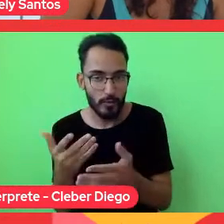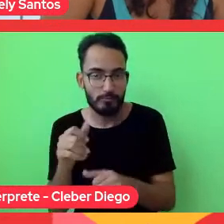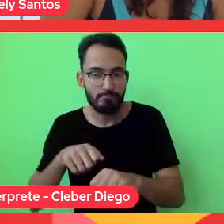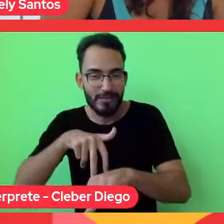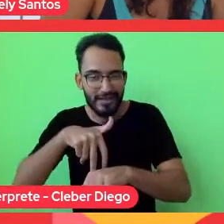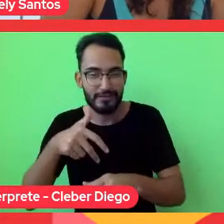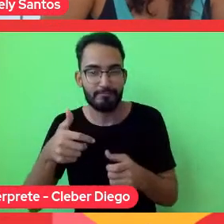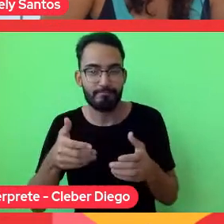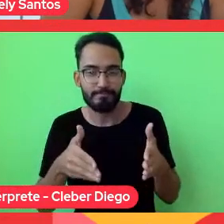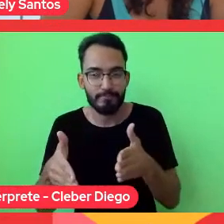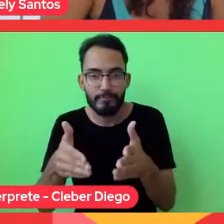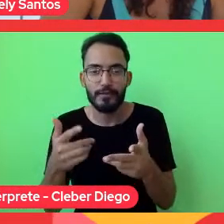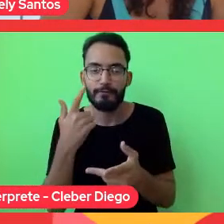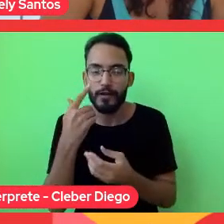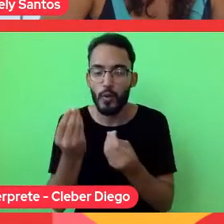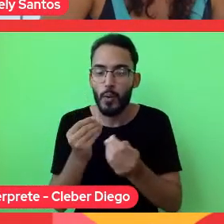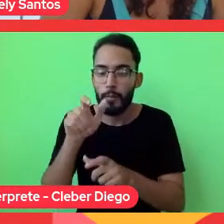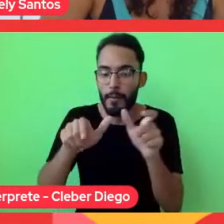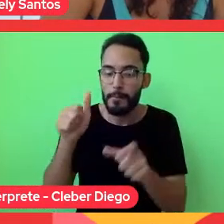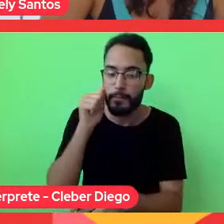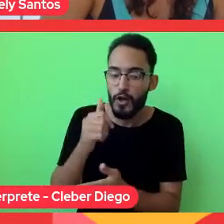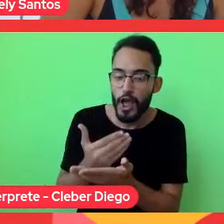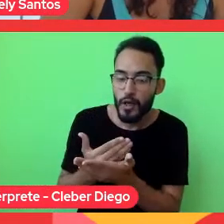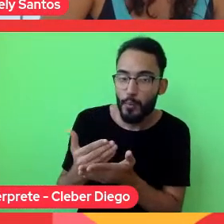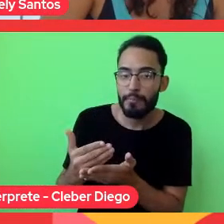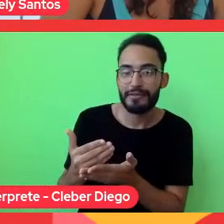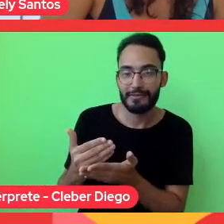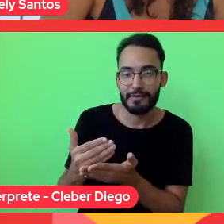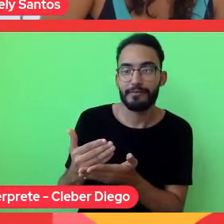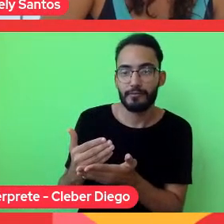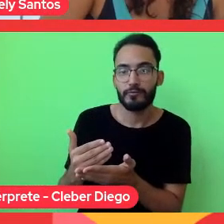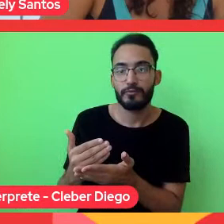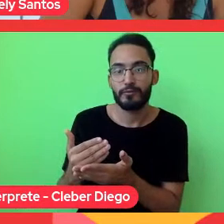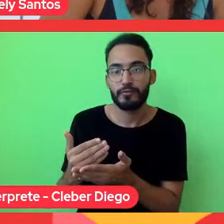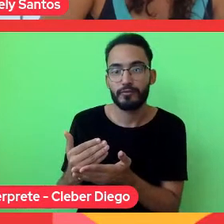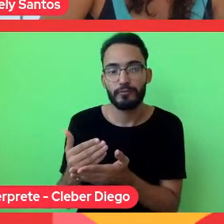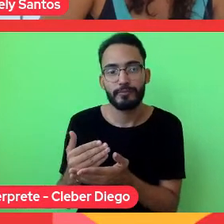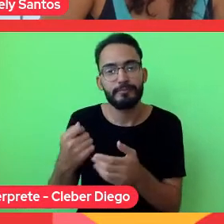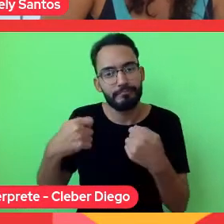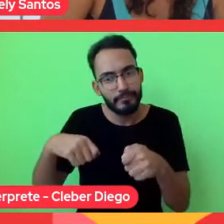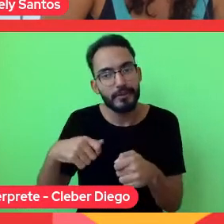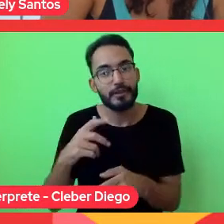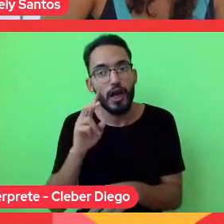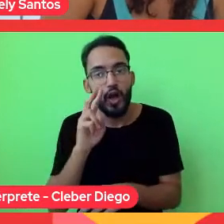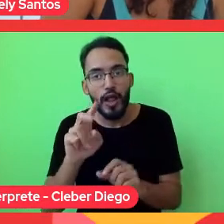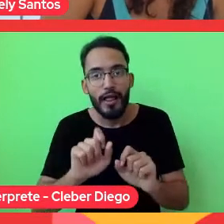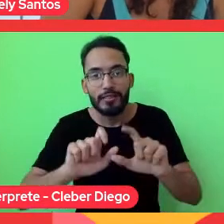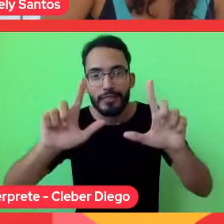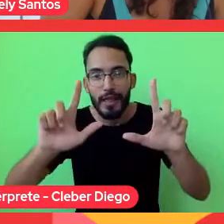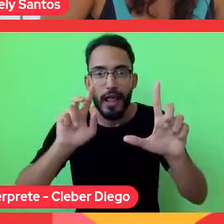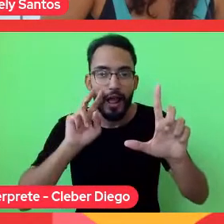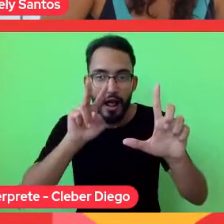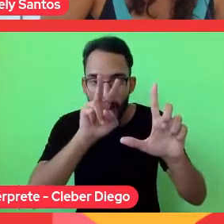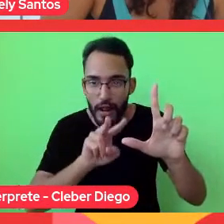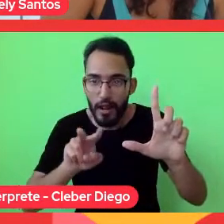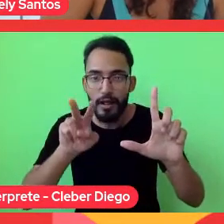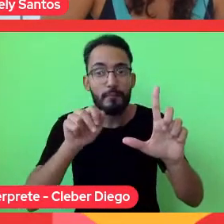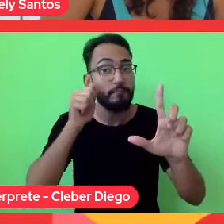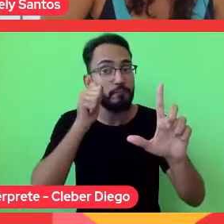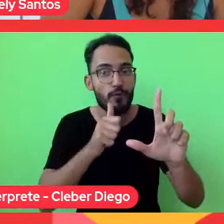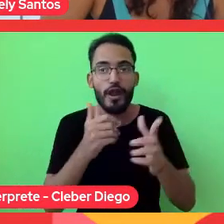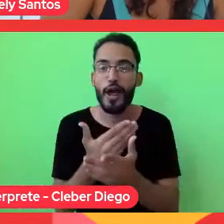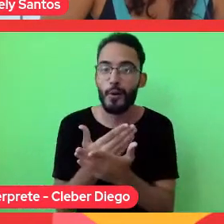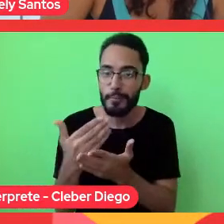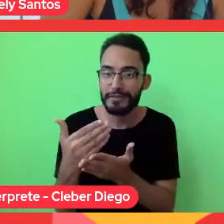para as mulheres que estão começando, principalmente, né, olha para essa tela que vocês estão vendo aí, são mulheres que